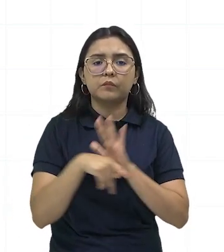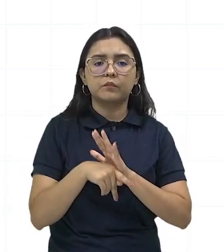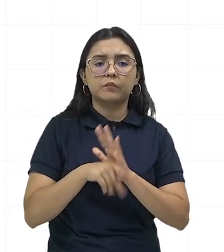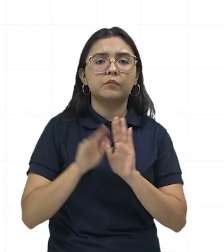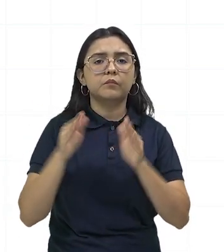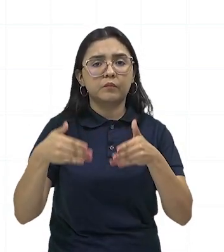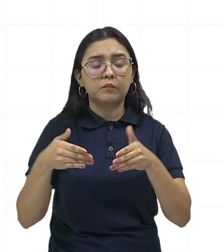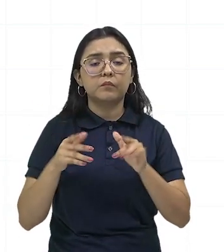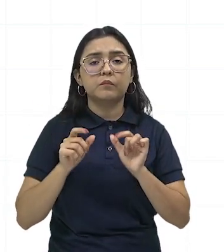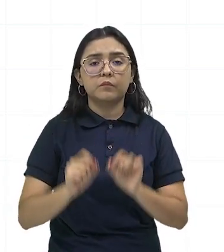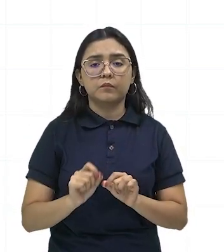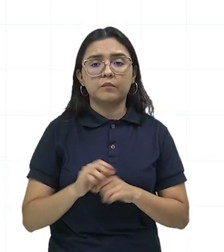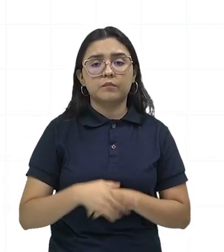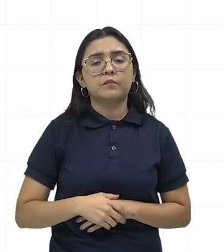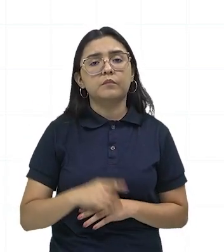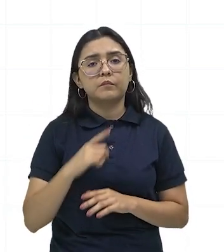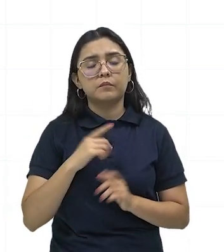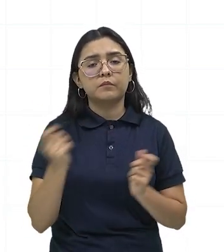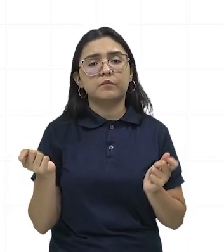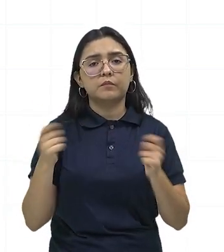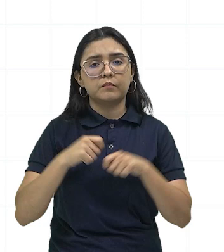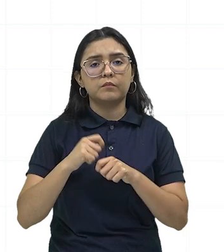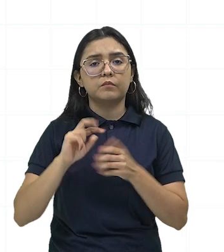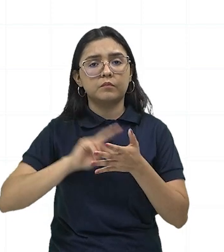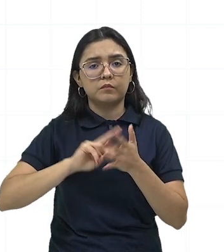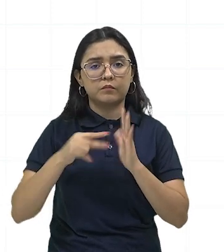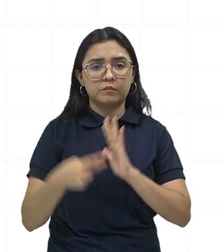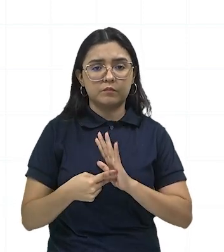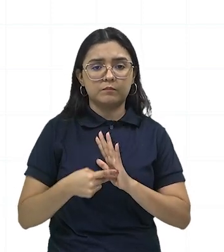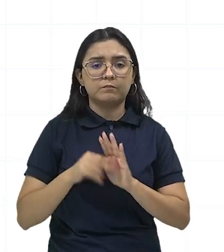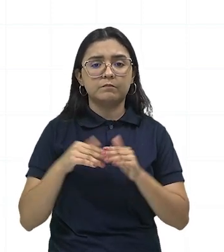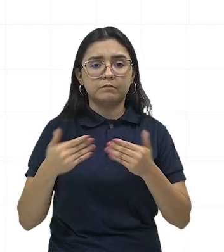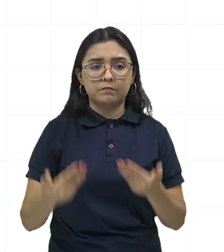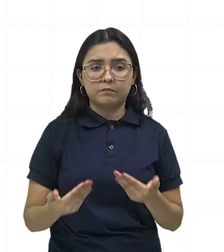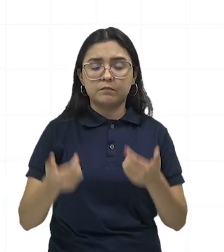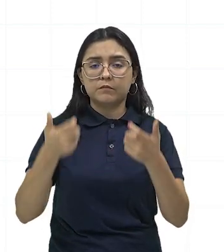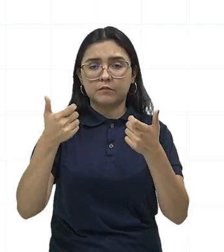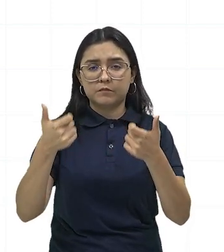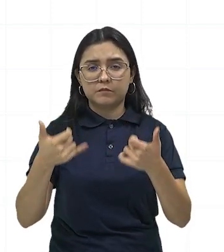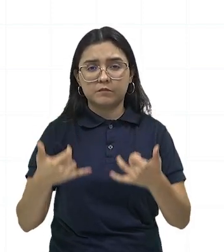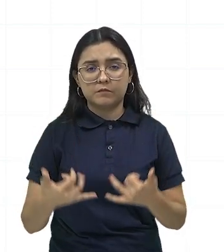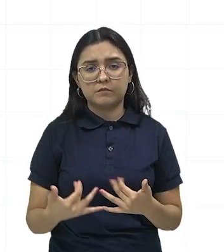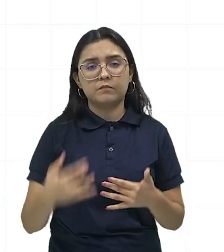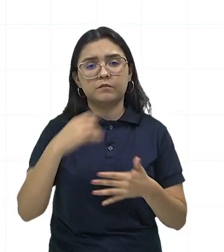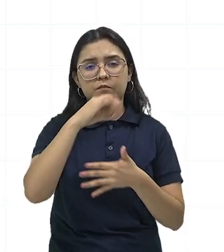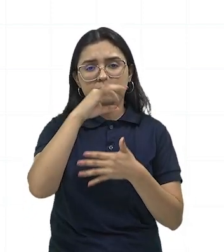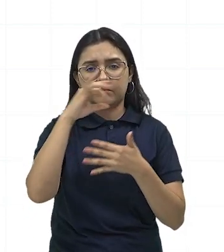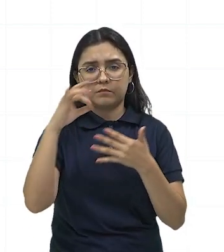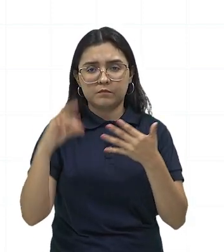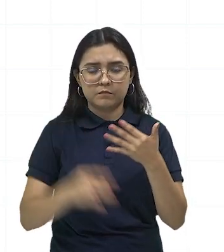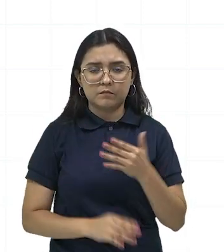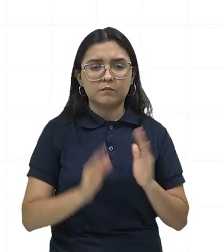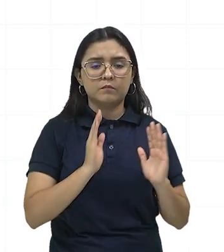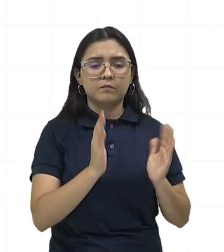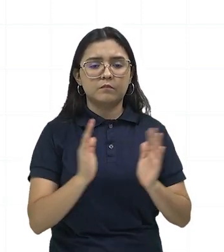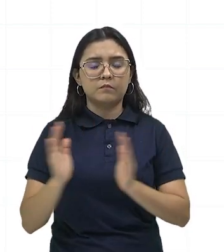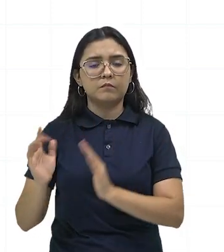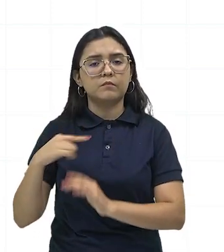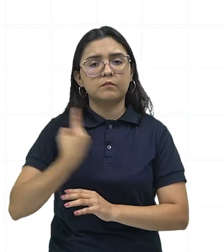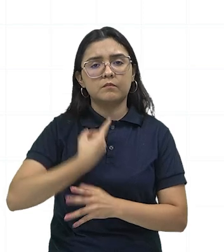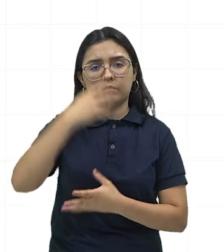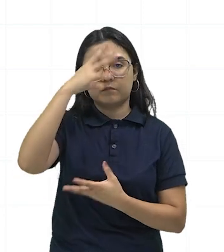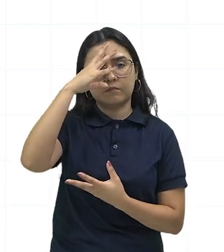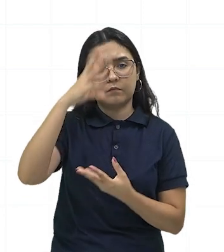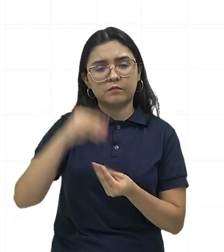formar esse significado global. E a gente vai falar sobre cada uma dessas partes para tentar entender